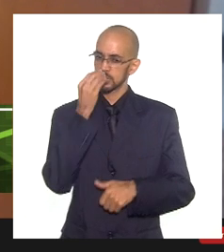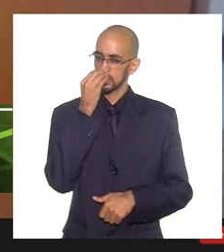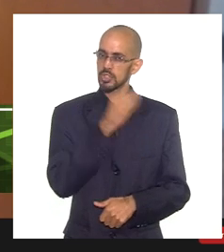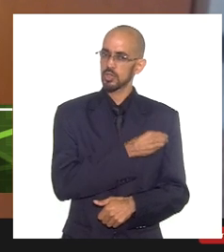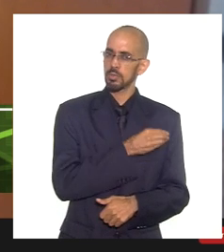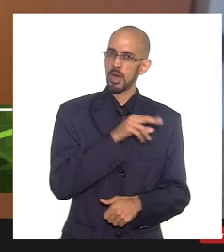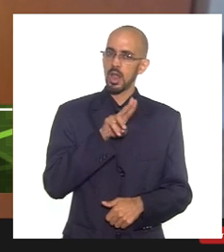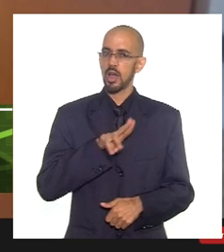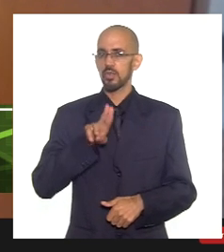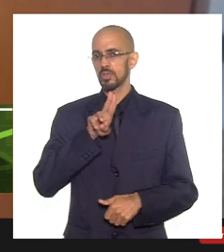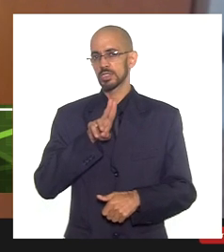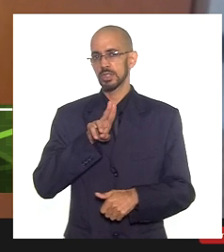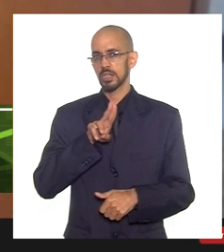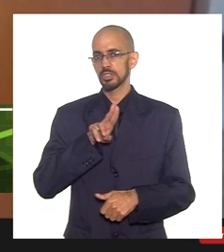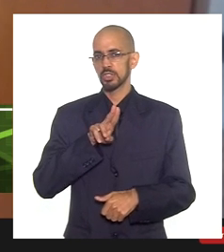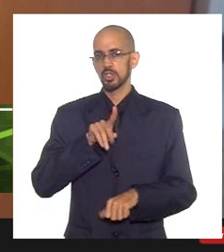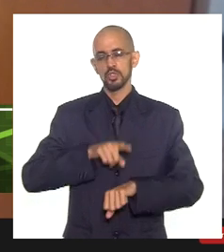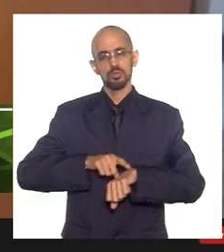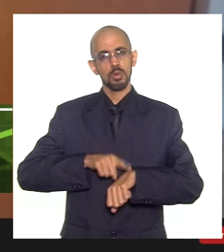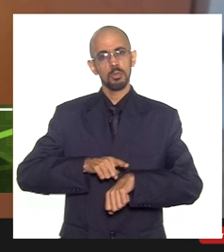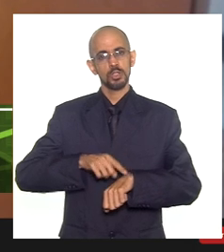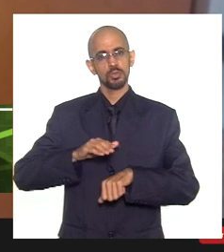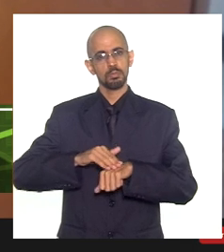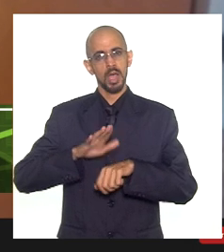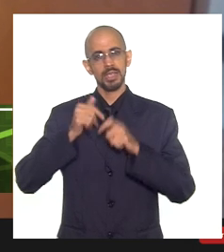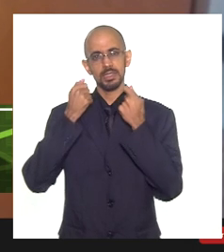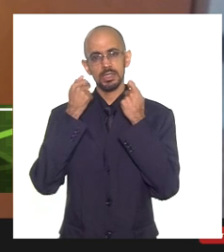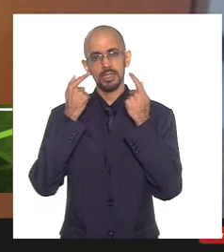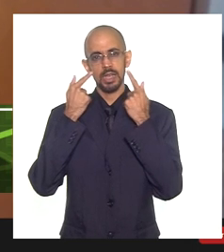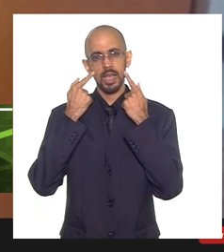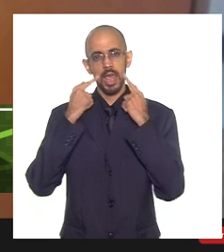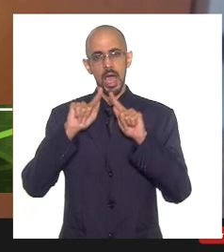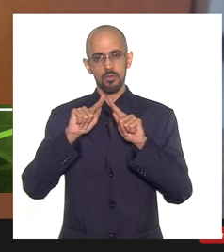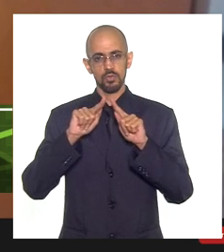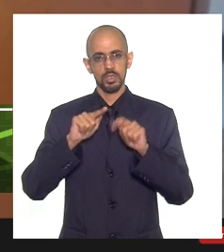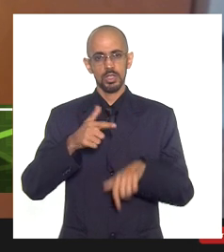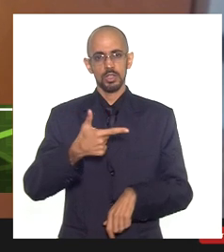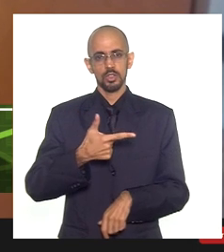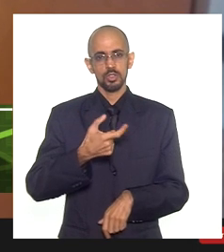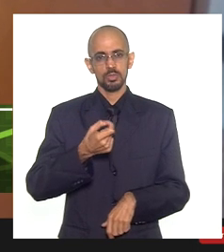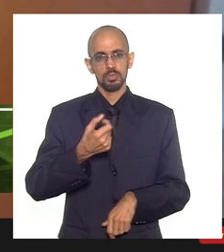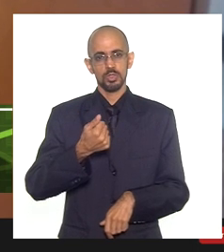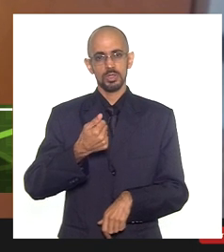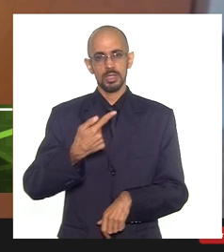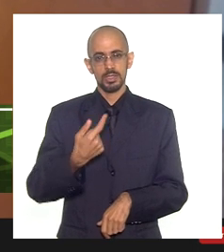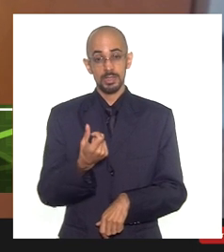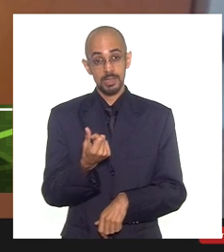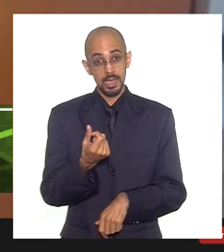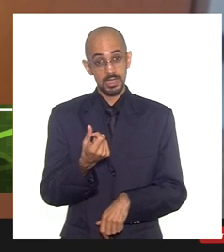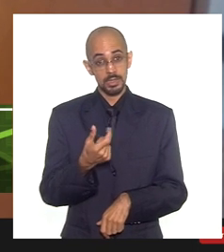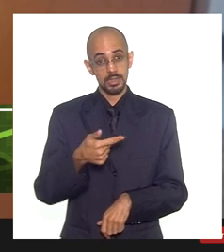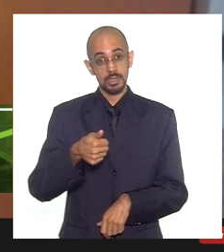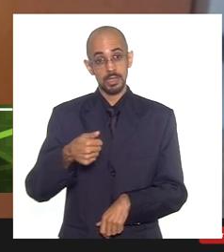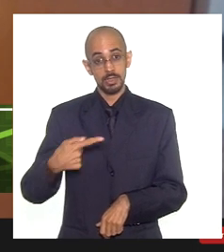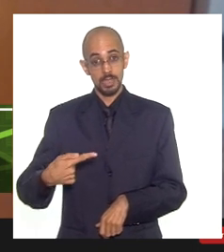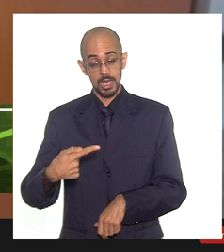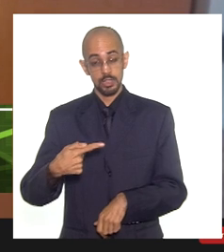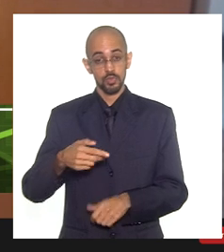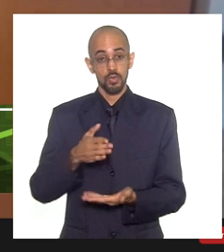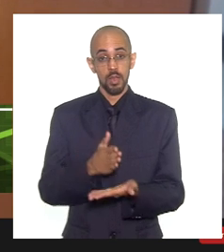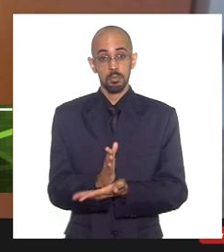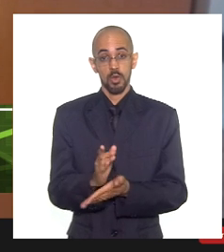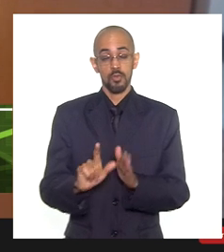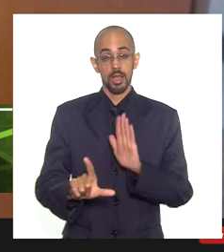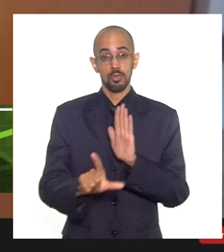momentos mais graves quando da crise de 16 e 17 quando foi aprovada a emenda constitucional dos dois décimos